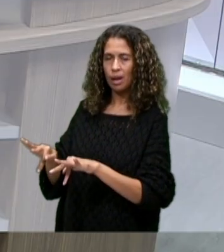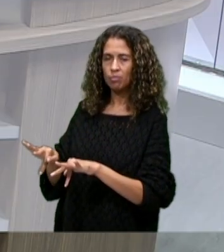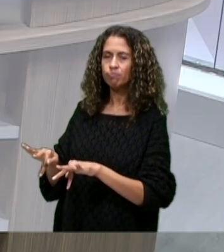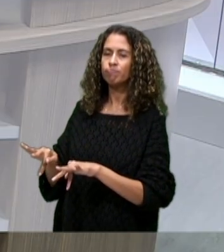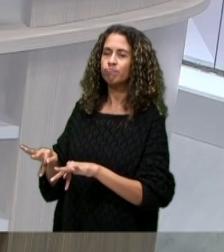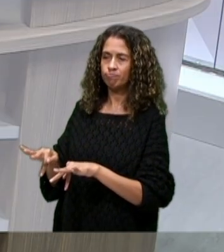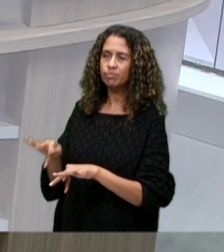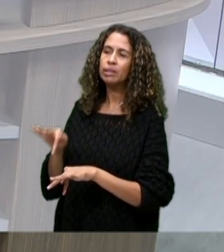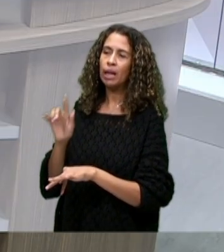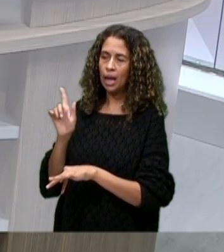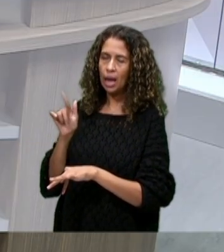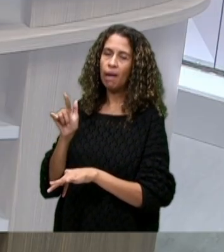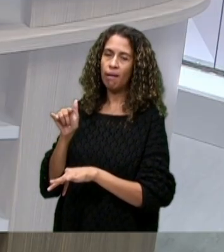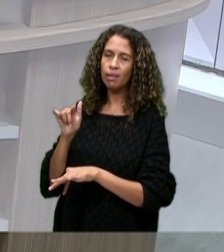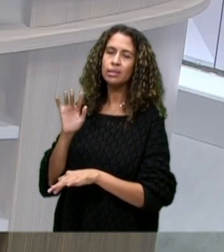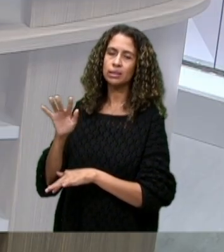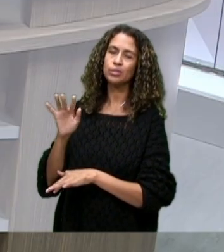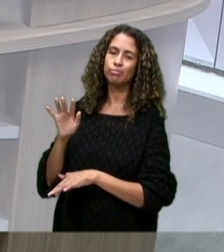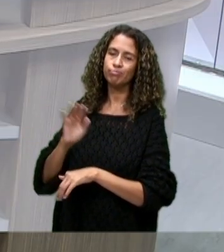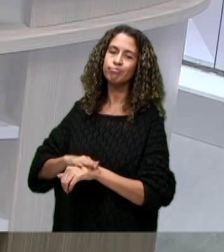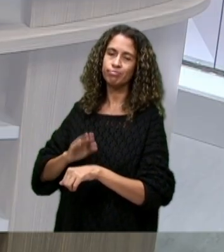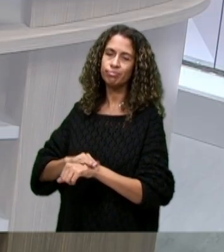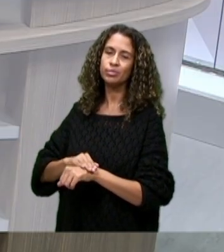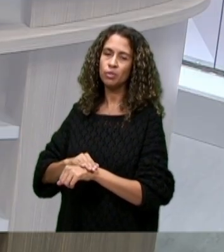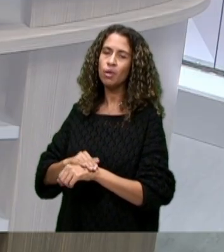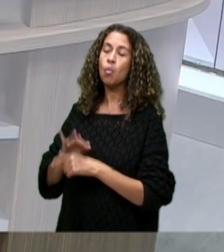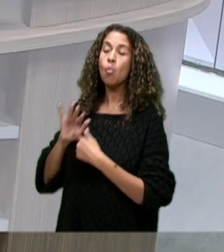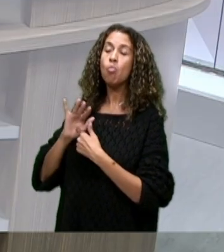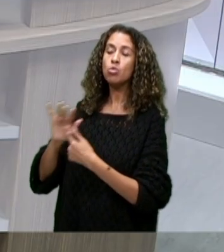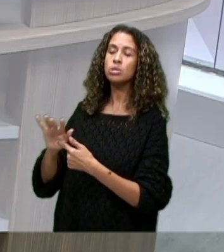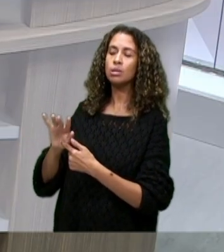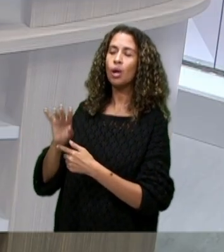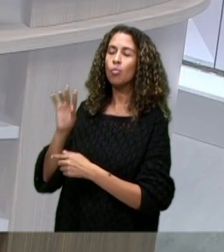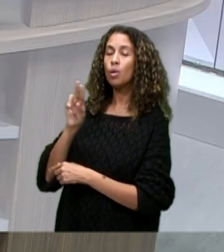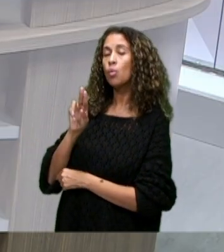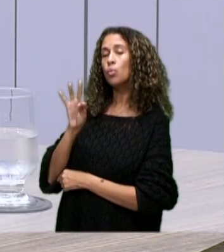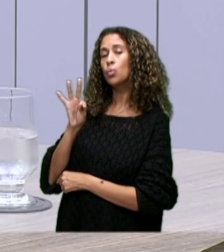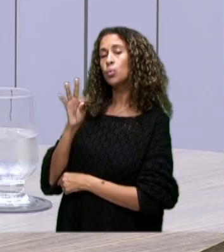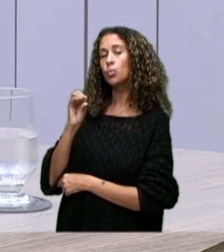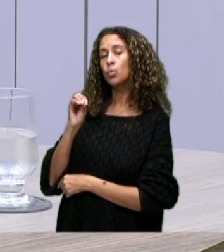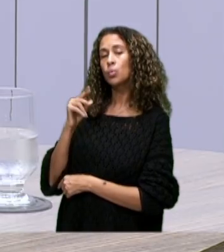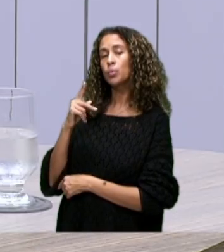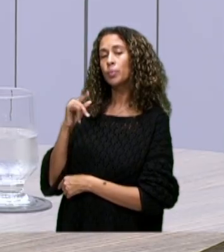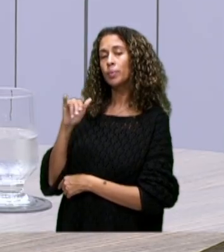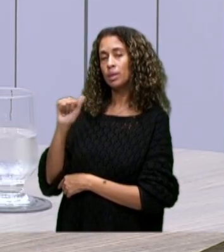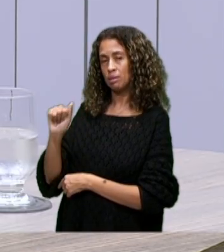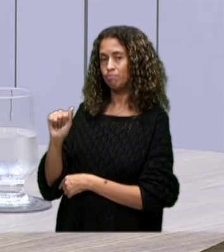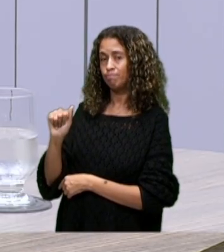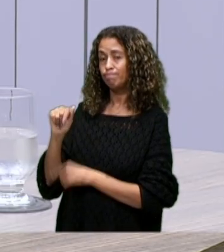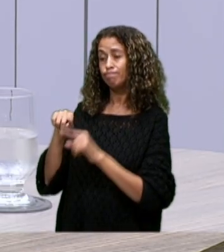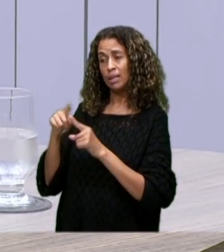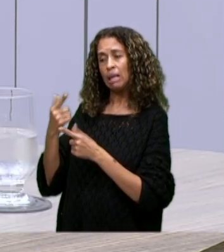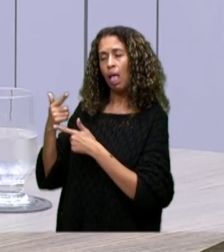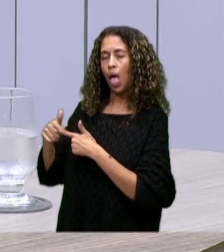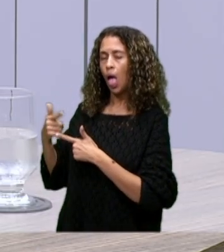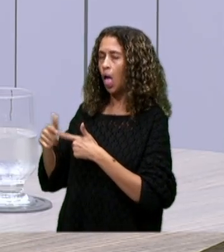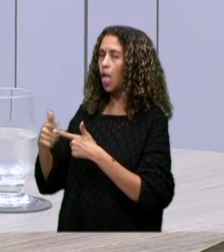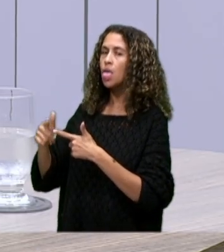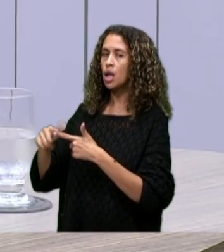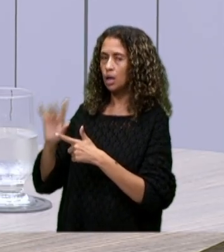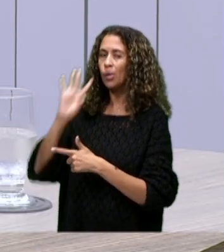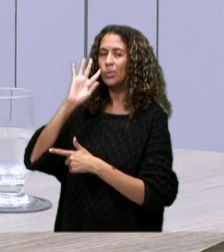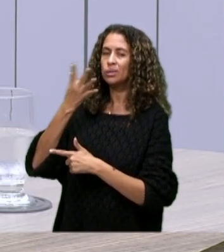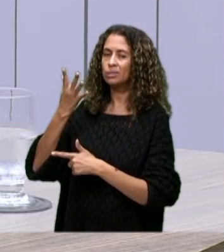ele, em certa parte, ele vai apontar para uma utopia. Mas ele vai passar bastante perrengue, porque